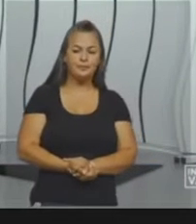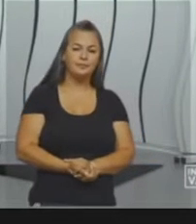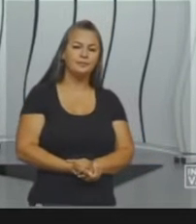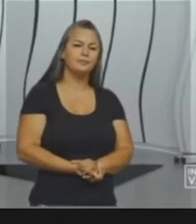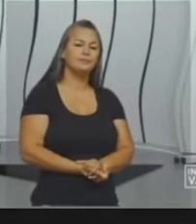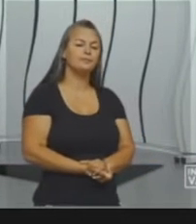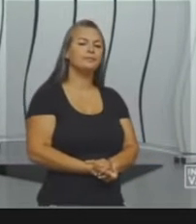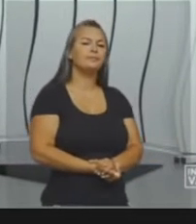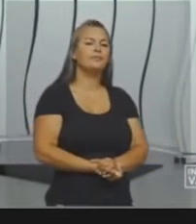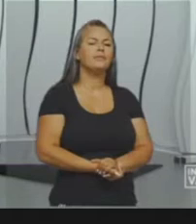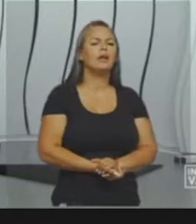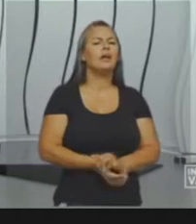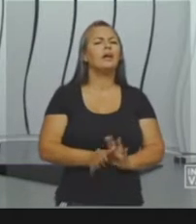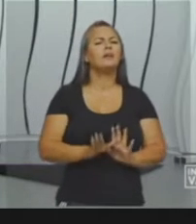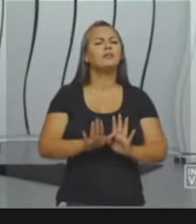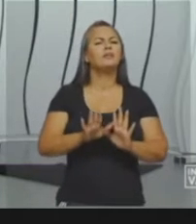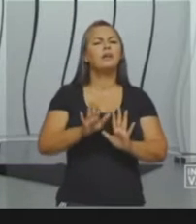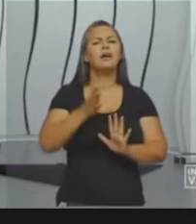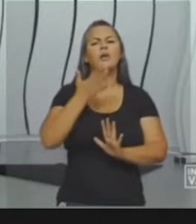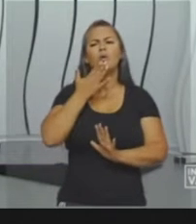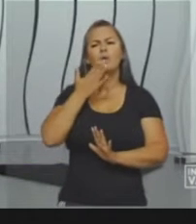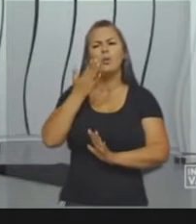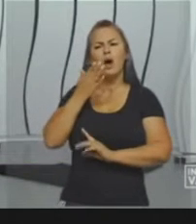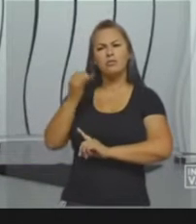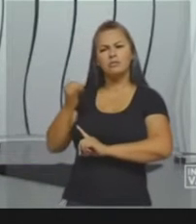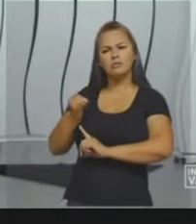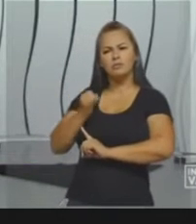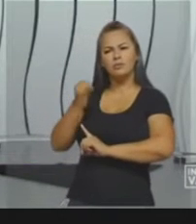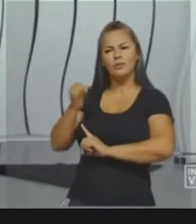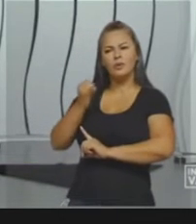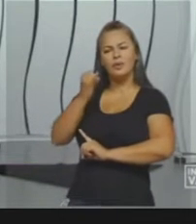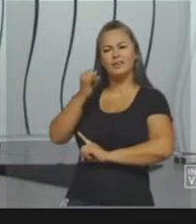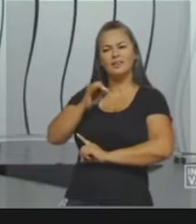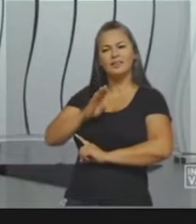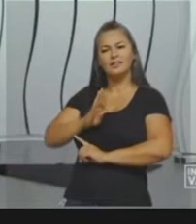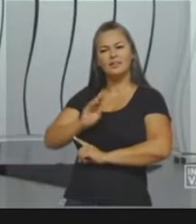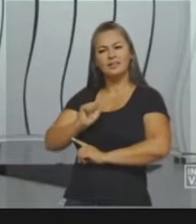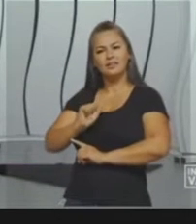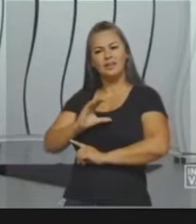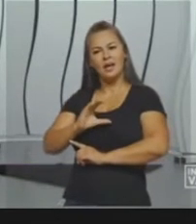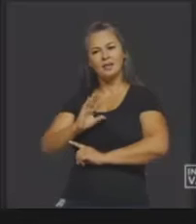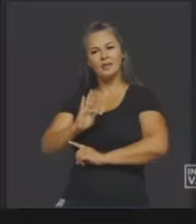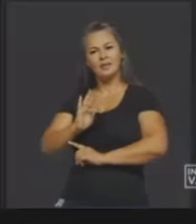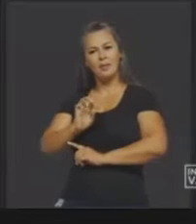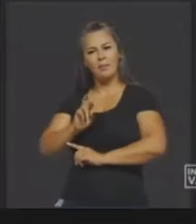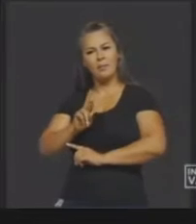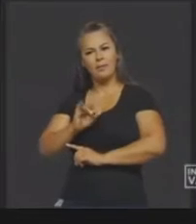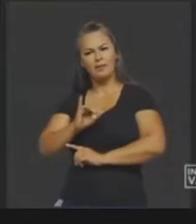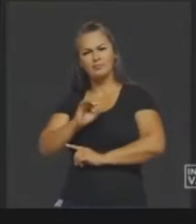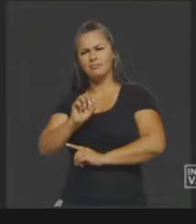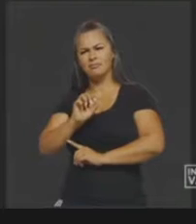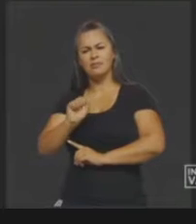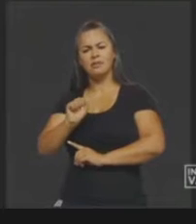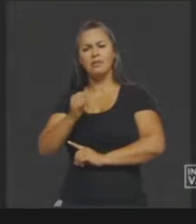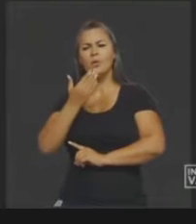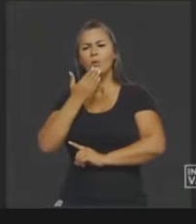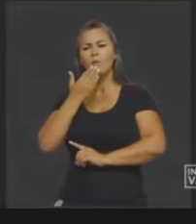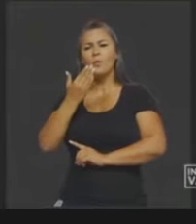E qual seria a importância das bactérias, esses seres pertencentes ao reino Monera?